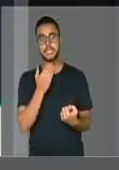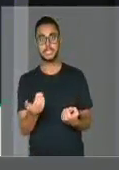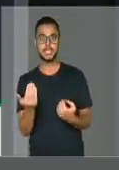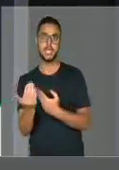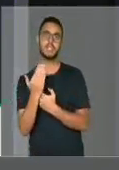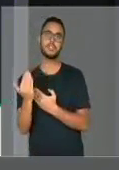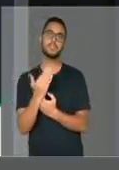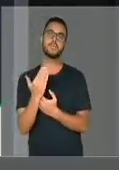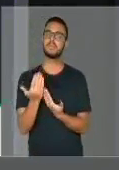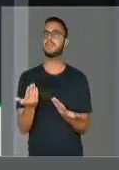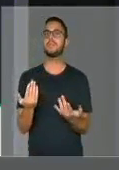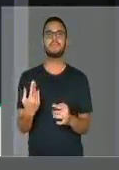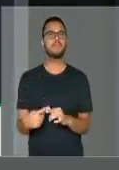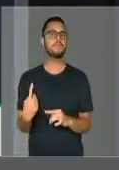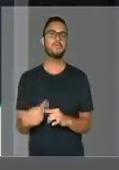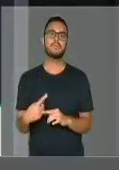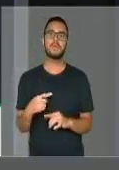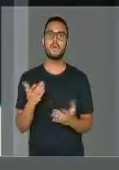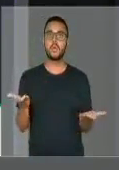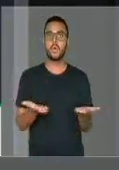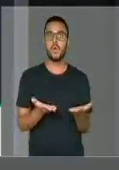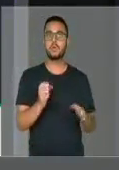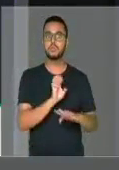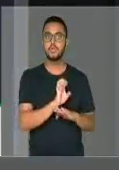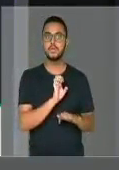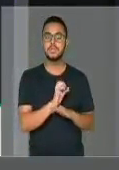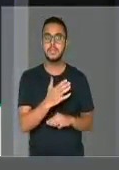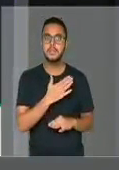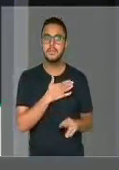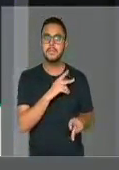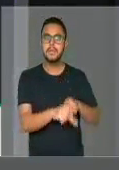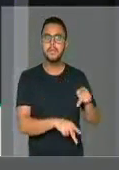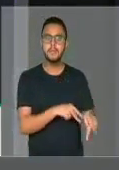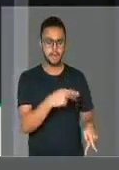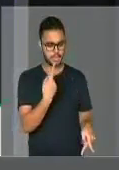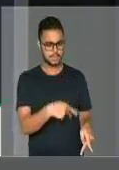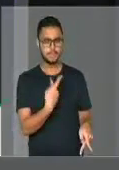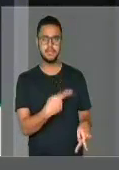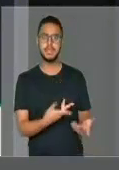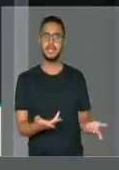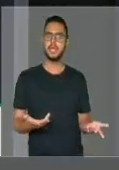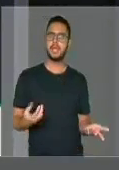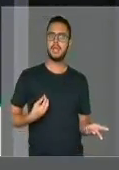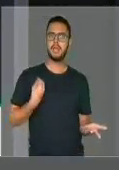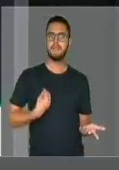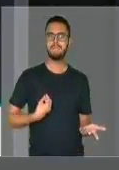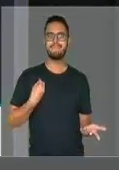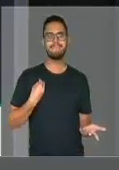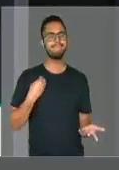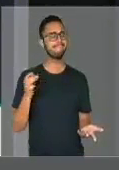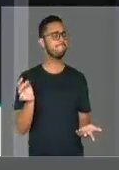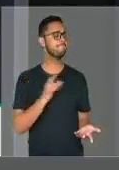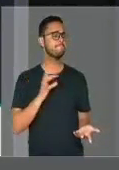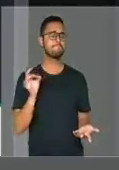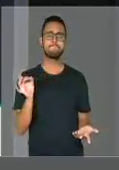Hoje o estado do Acre vive, a população do meu estado vive um verdadeiro clima de